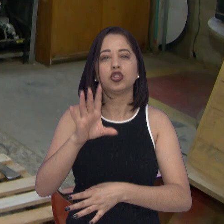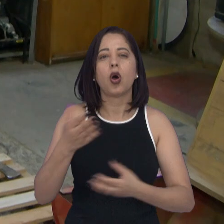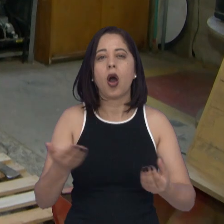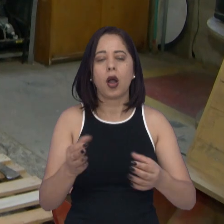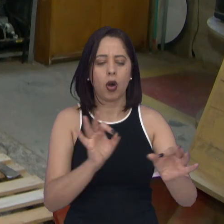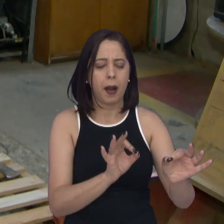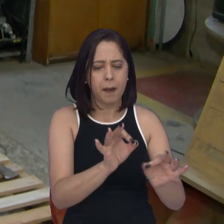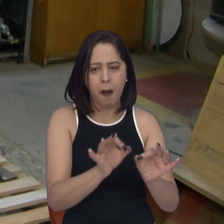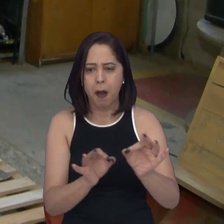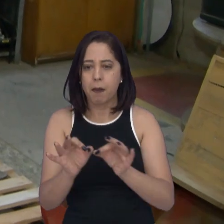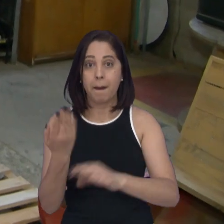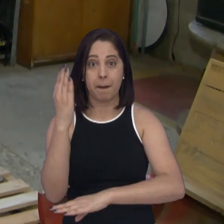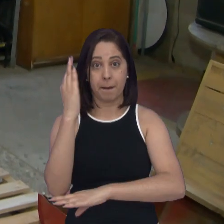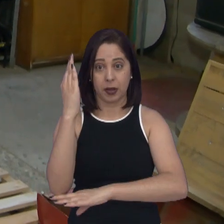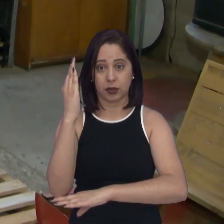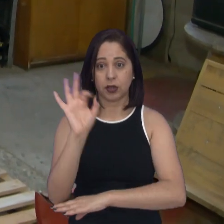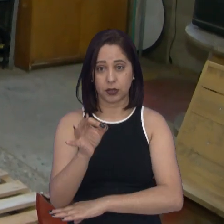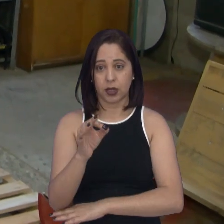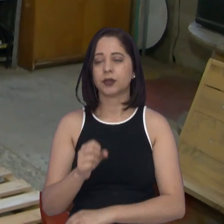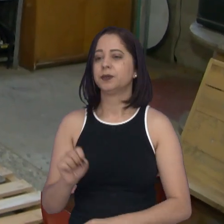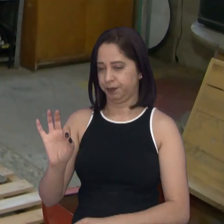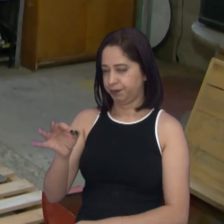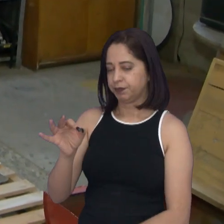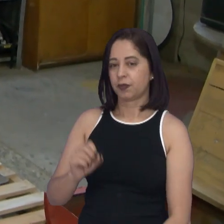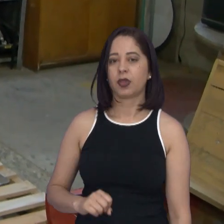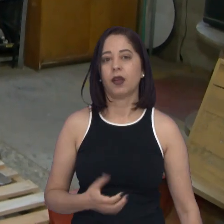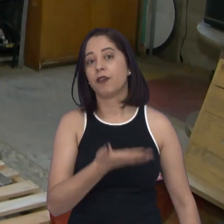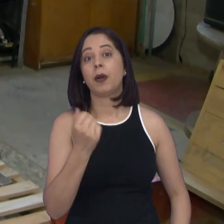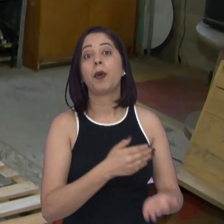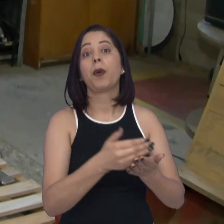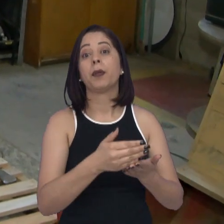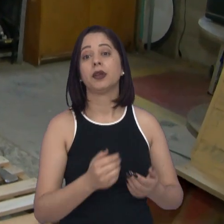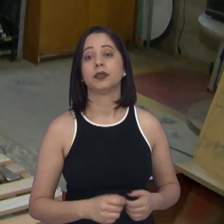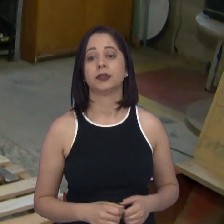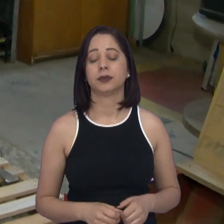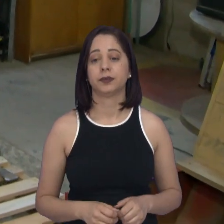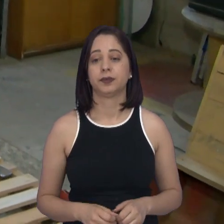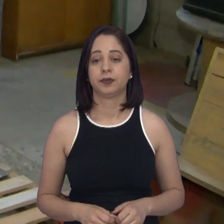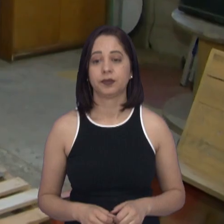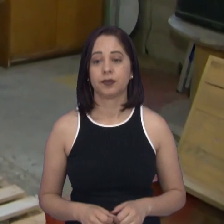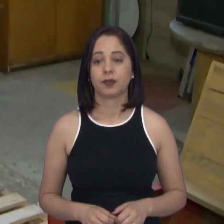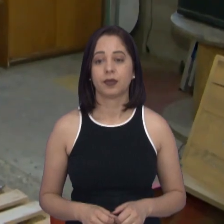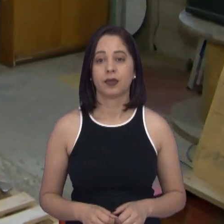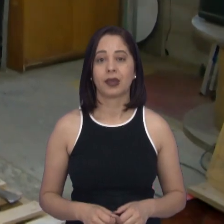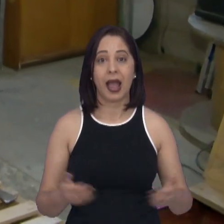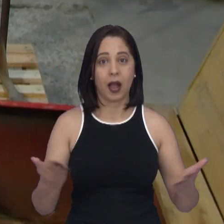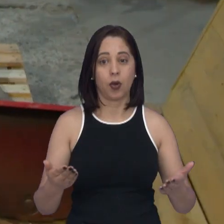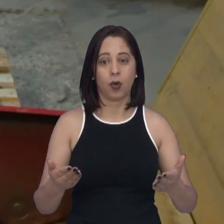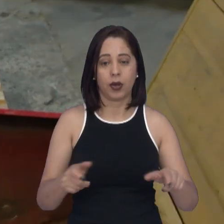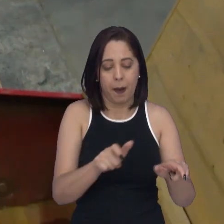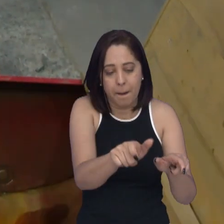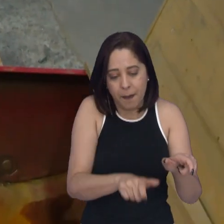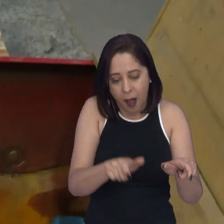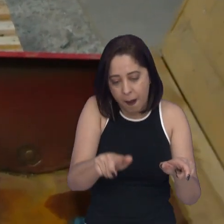montar a parte de madeira mesmo, né? Positivo. Então vamos lá, o que a gente começa, Gabriel? Nós vamos começar aqui agora soltando as ripas do pallet. Como